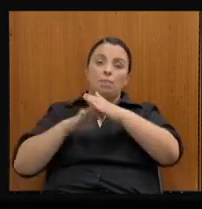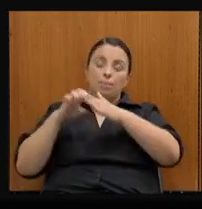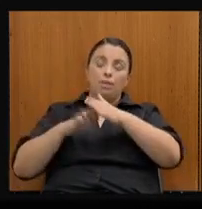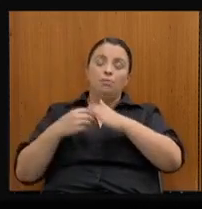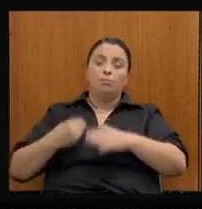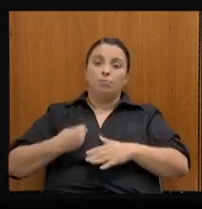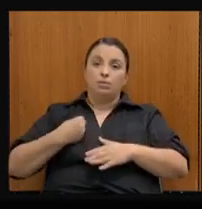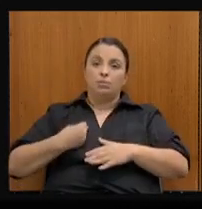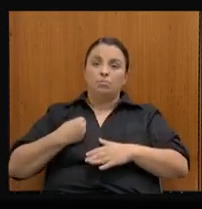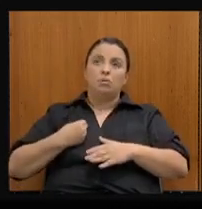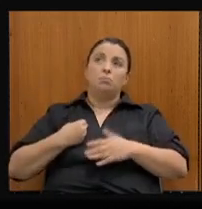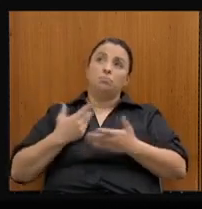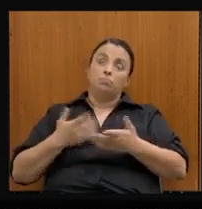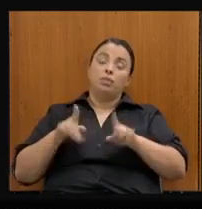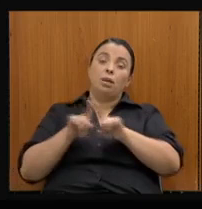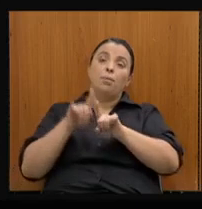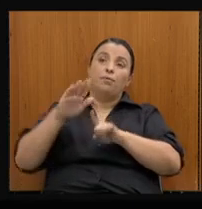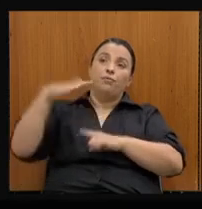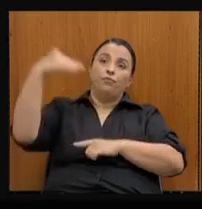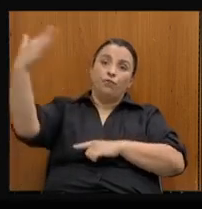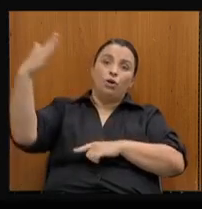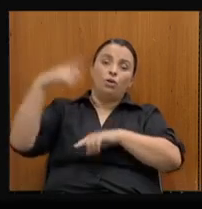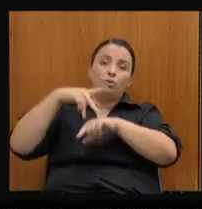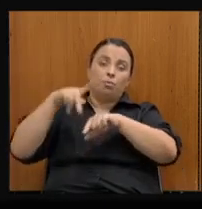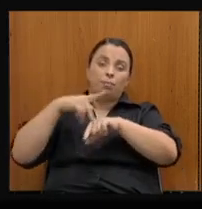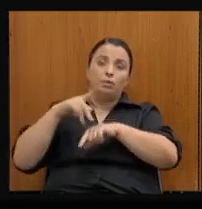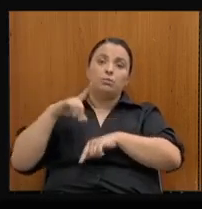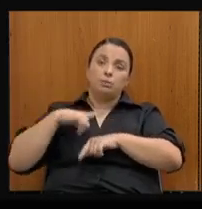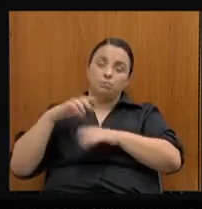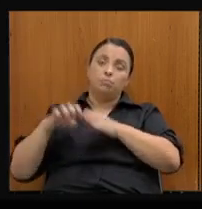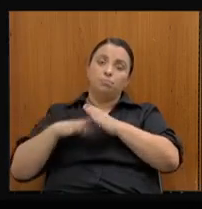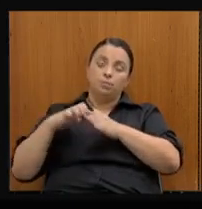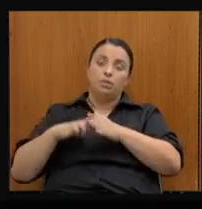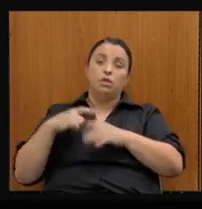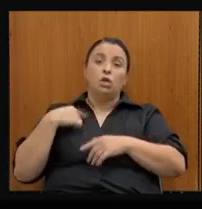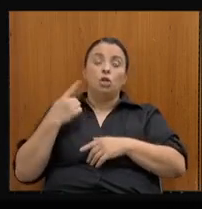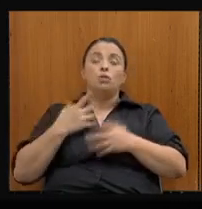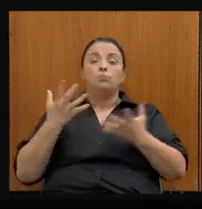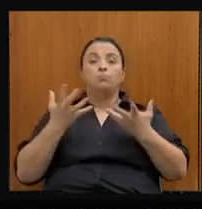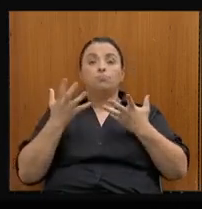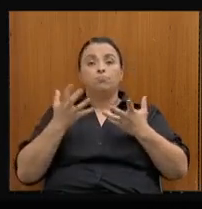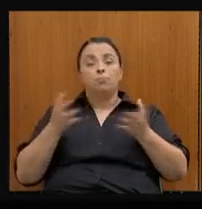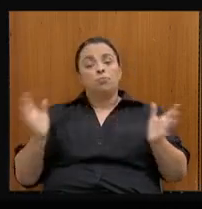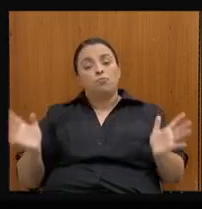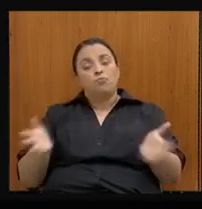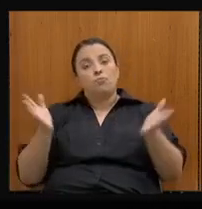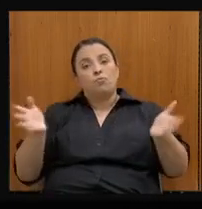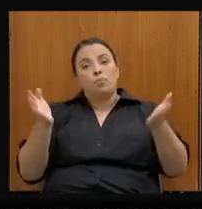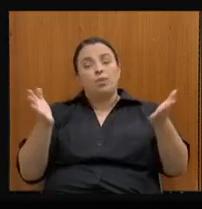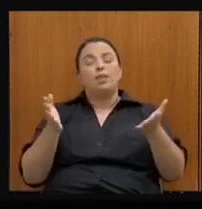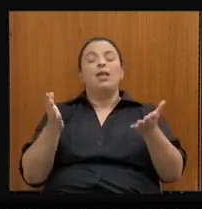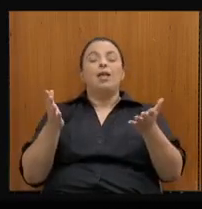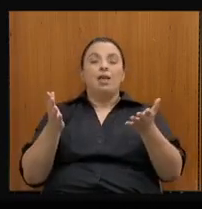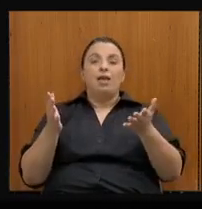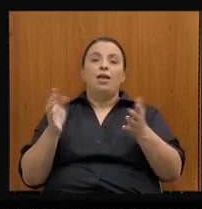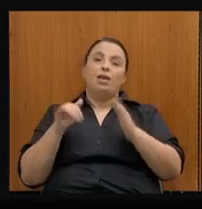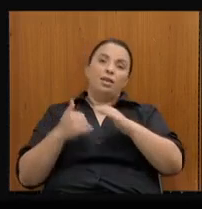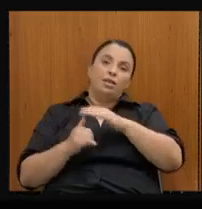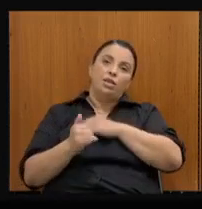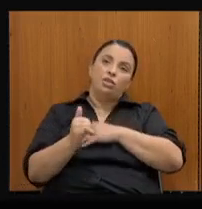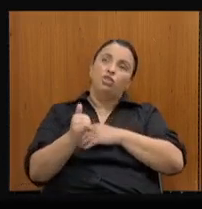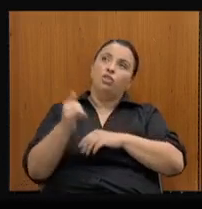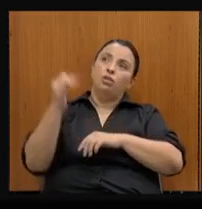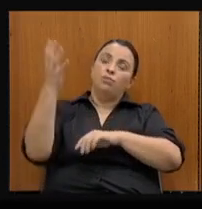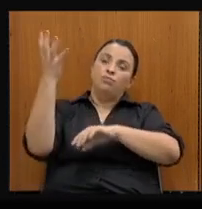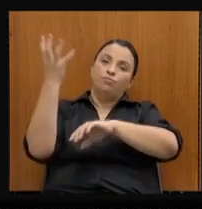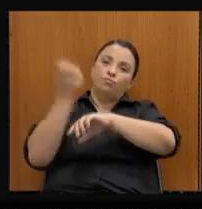empresas nacionais e internacionais nós buscamos fomentar a energia solar O que é e como foi dito